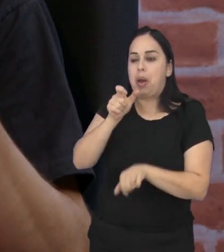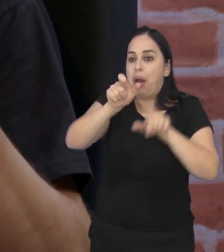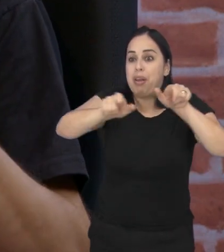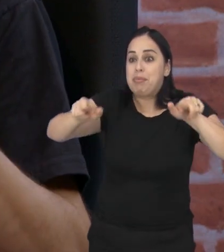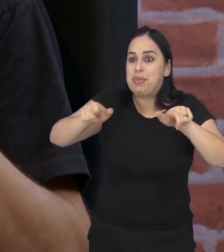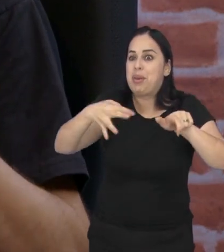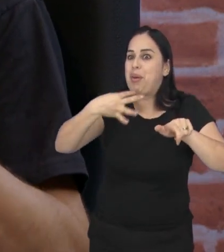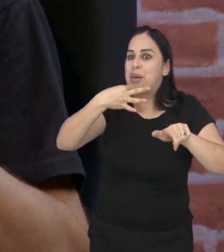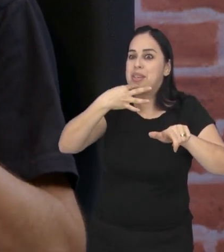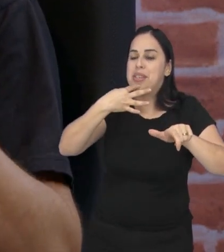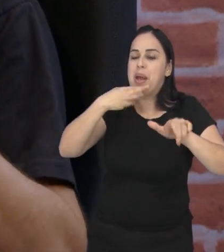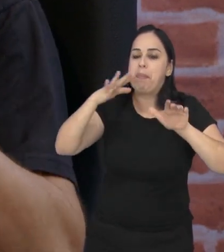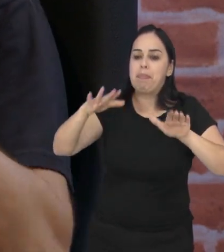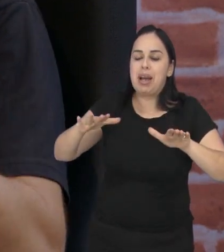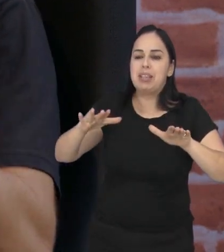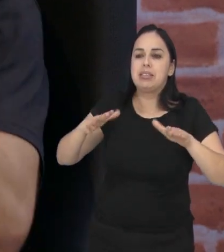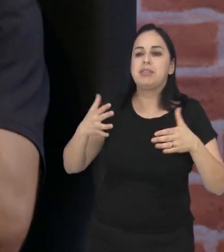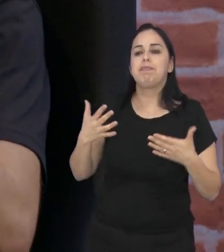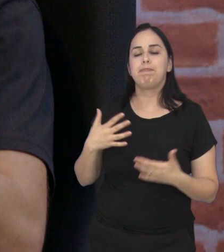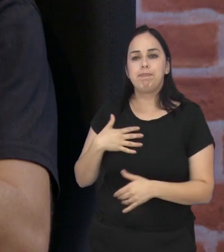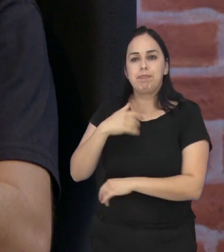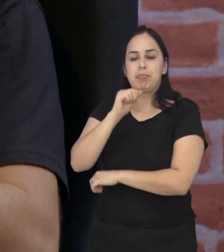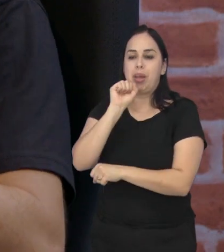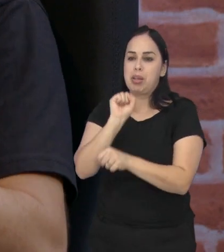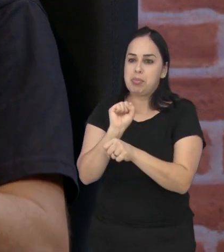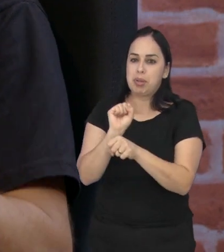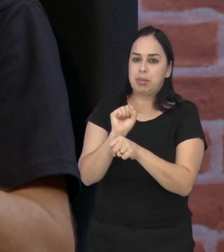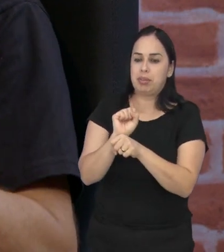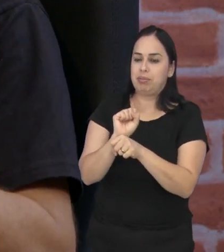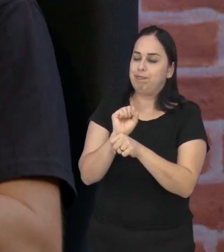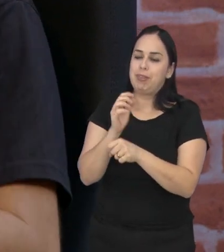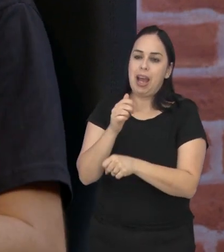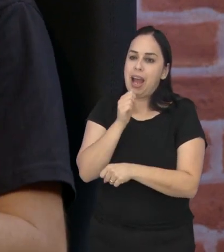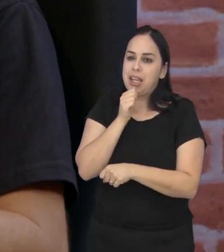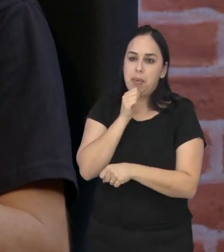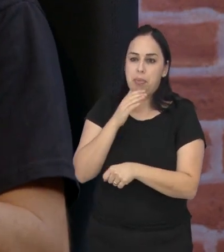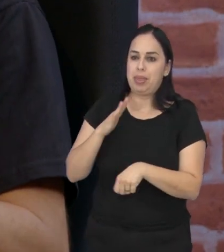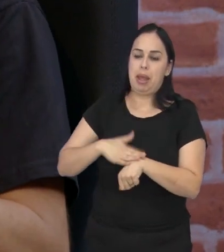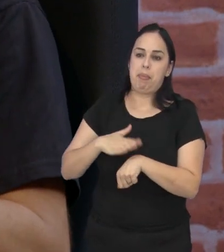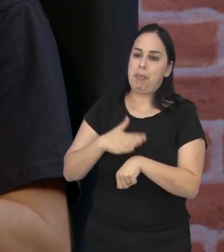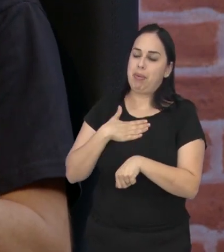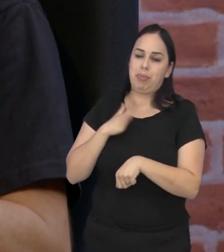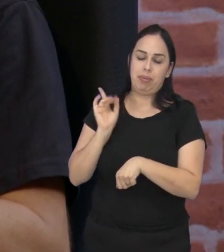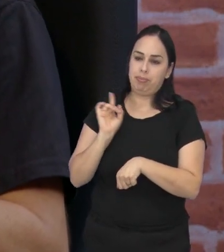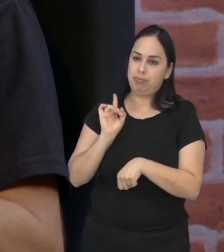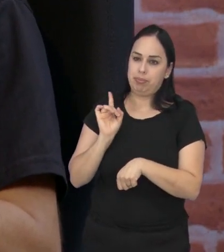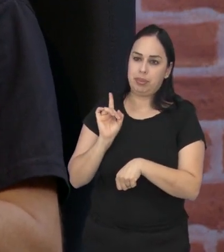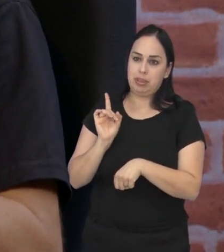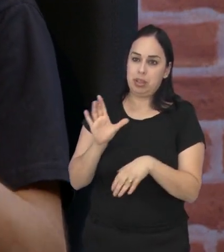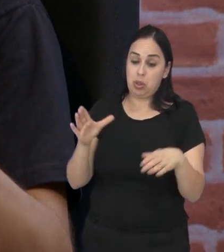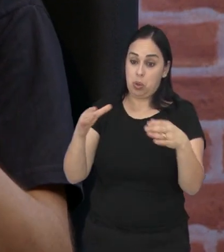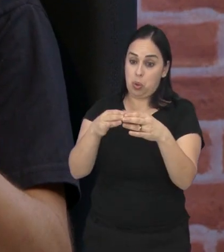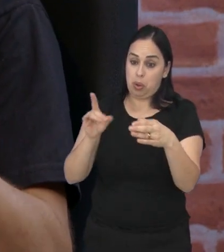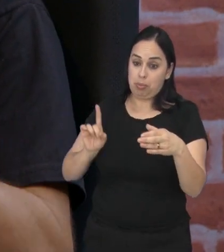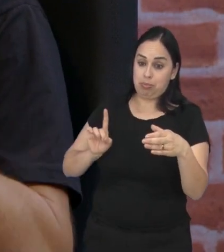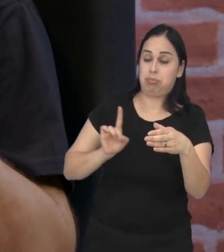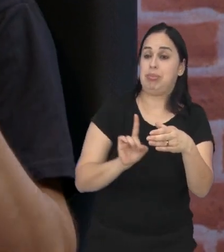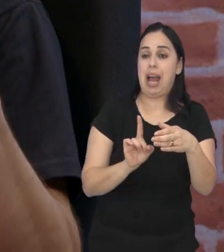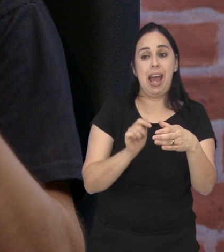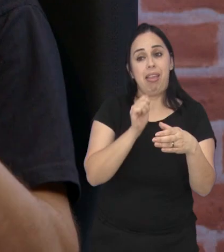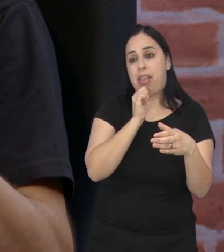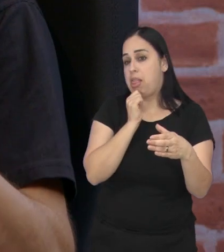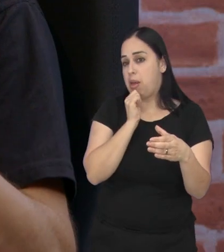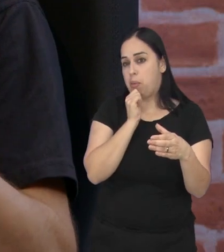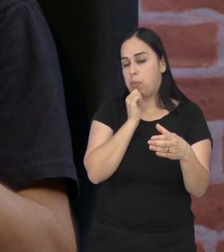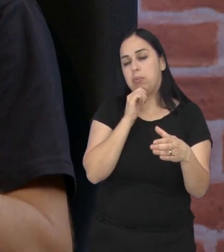mundo, mas, assim, é a questão de você saber se colocar, né? Não era pra mim. Eu não fazia parte daquele time. Eu tava em